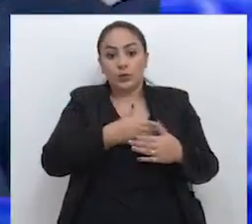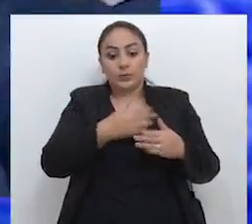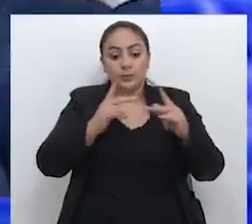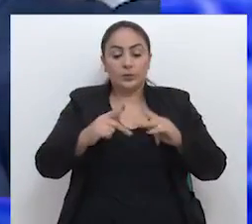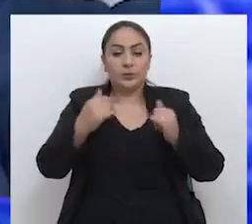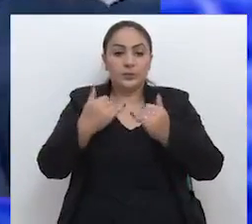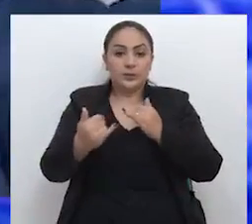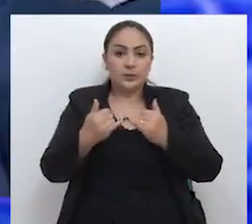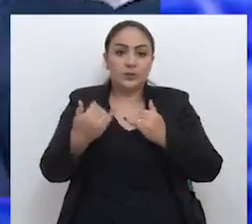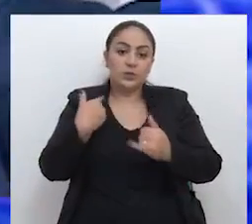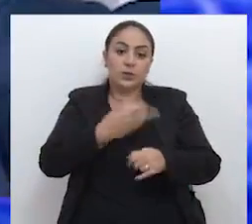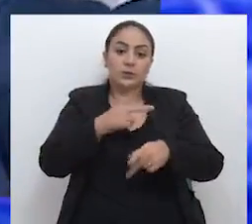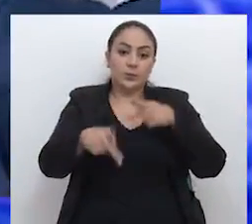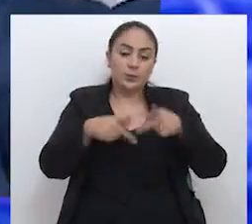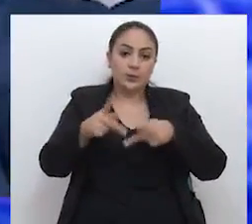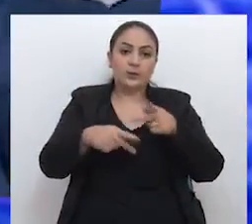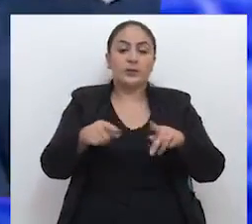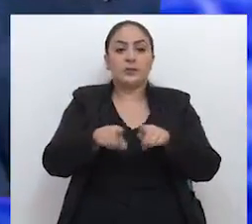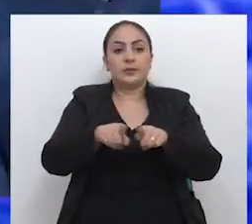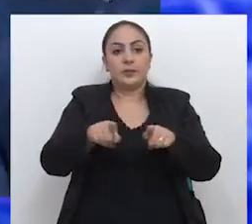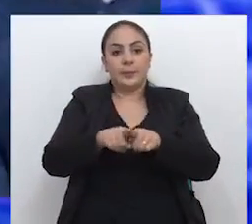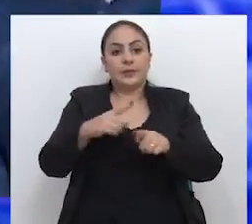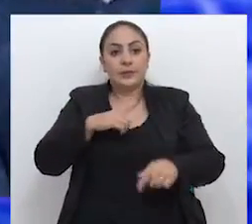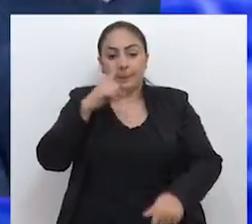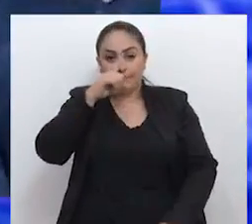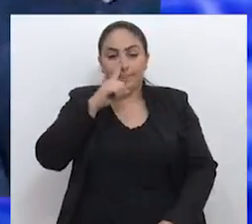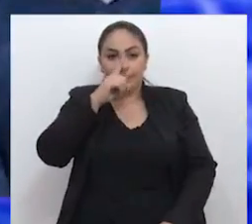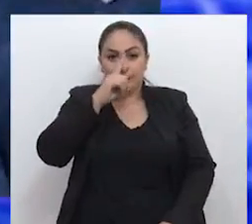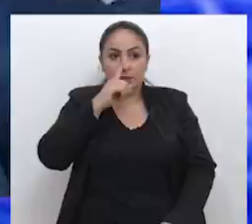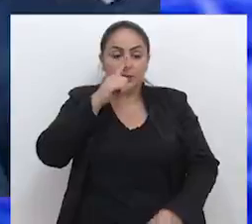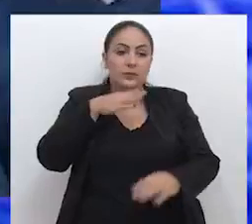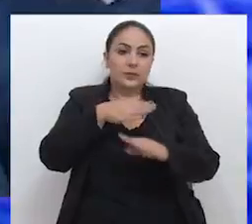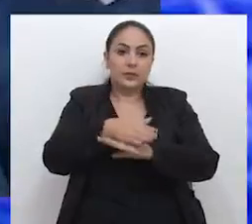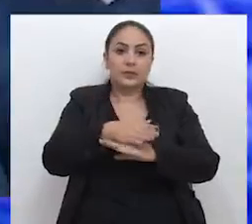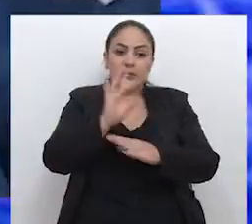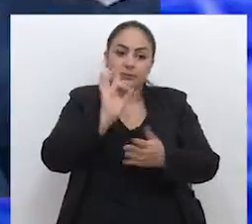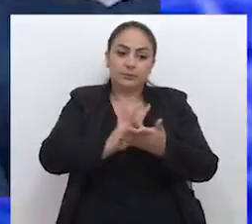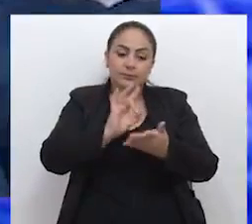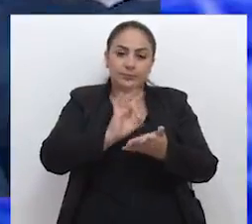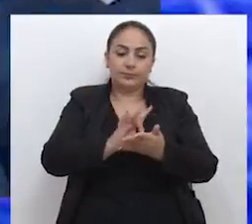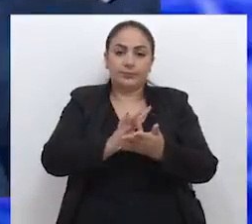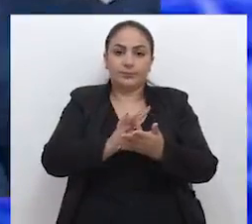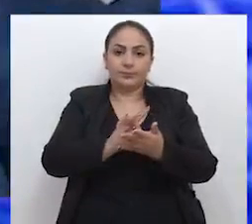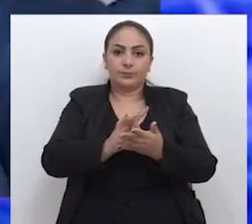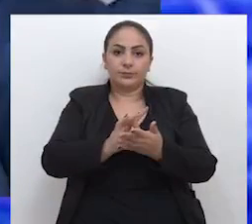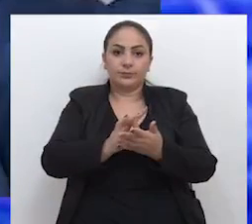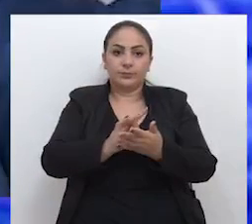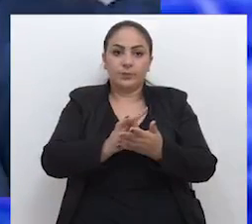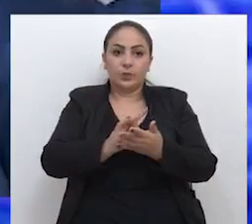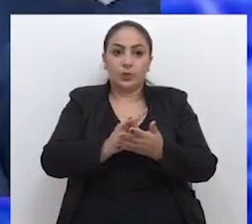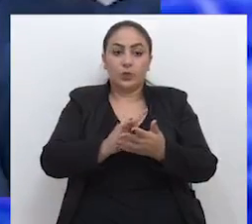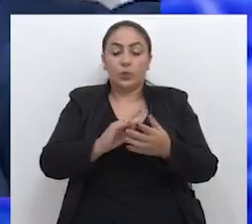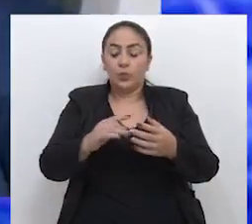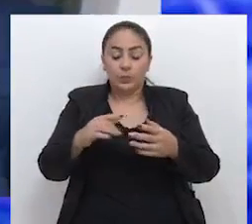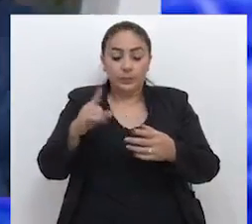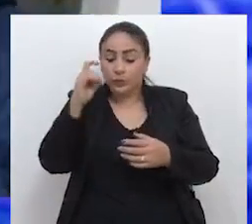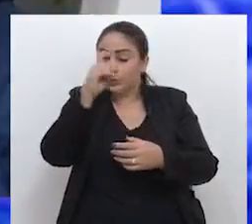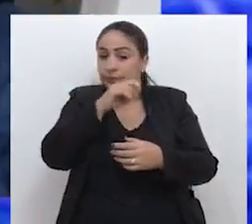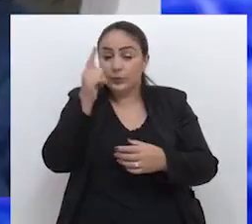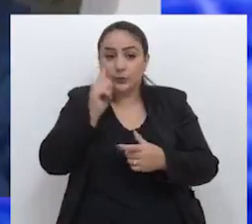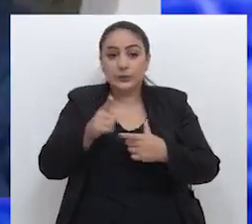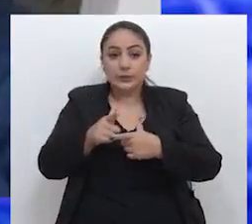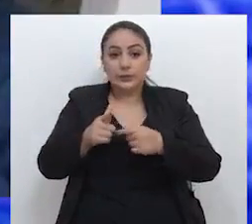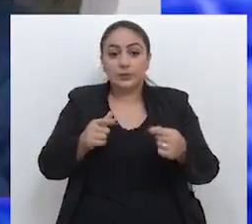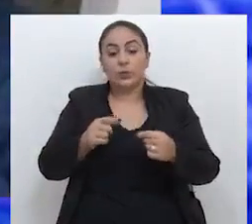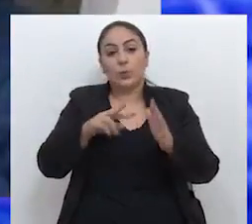nosso semelhante, a nossa população, e corremos o risco de entrar realmente numa espiral muito